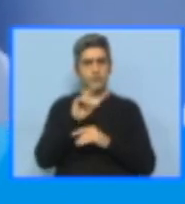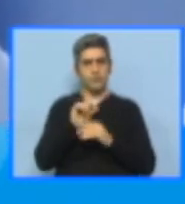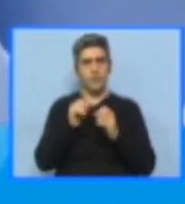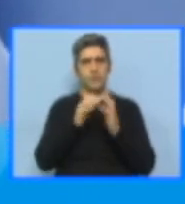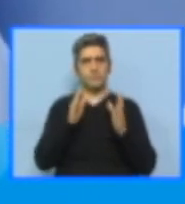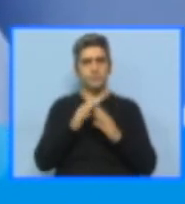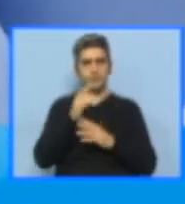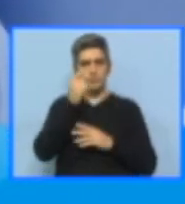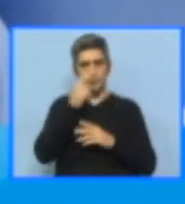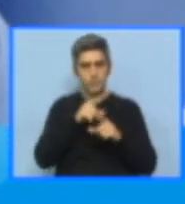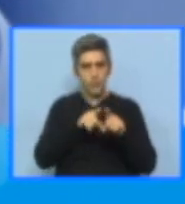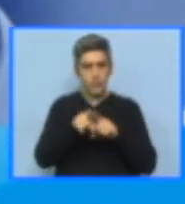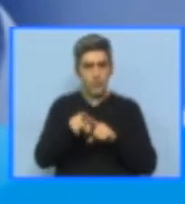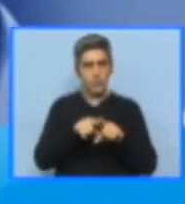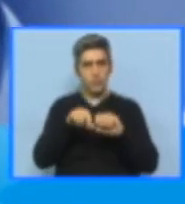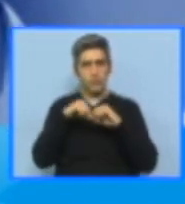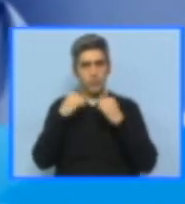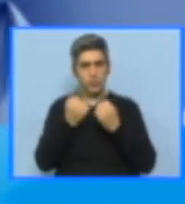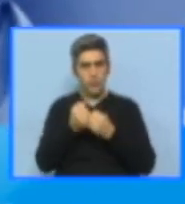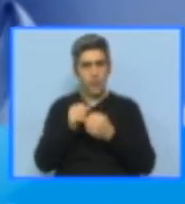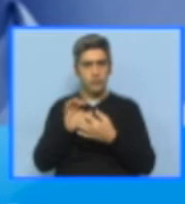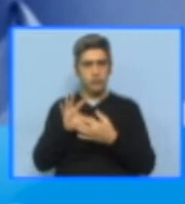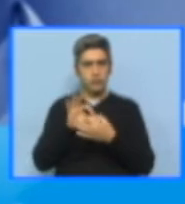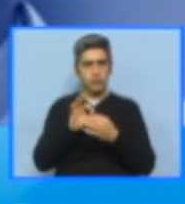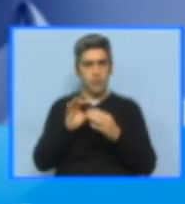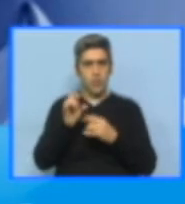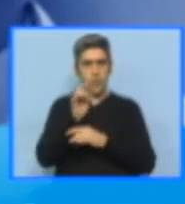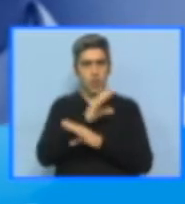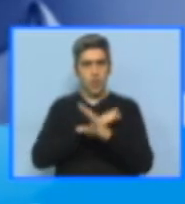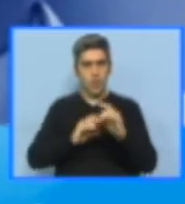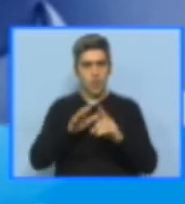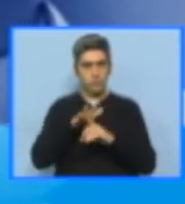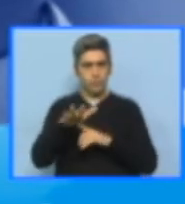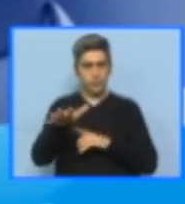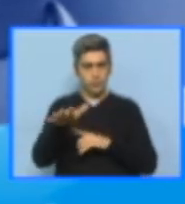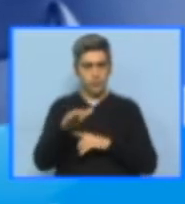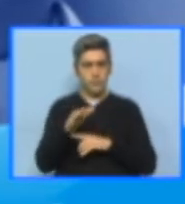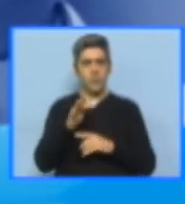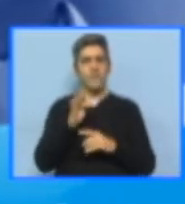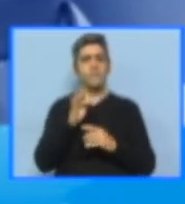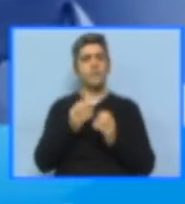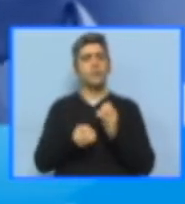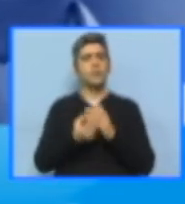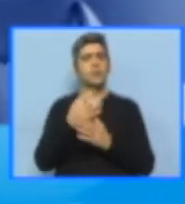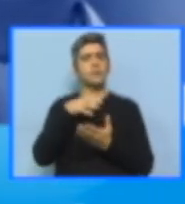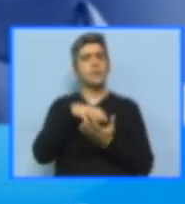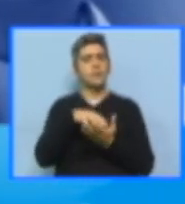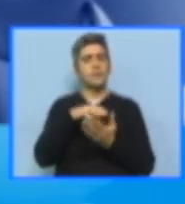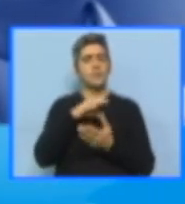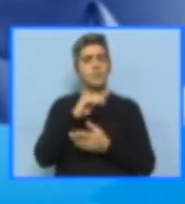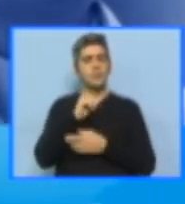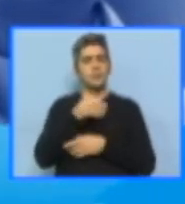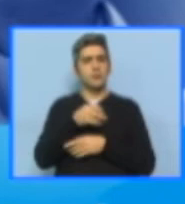toda a história política, toda a história social da Europa. A Fundação SPES, como instituição criada